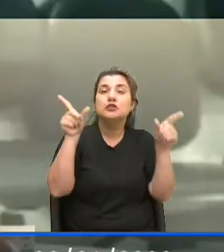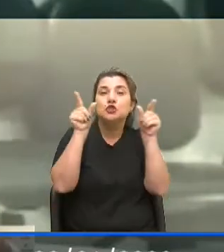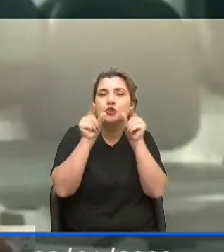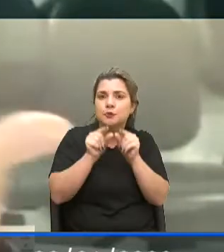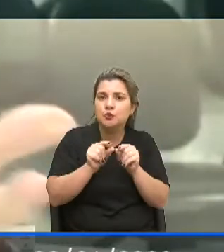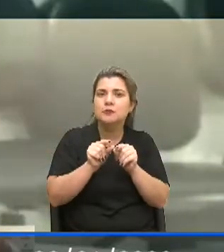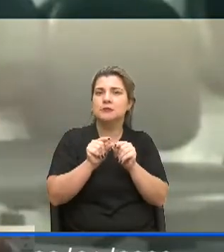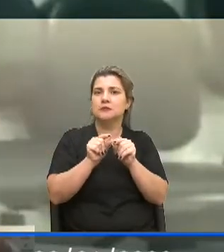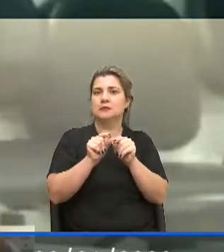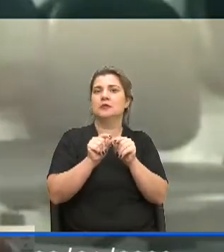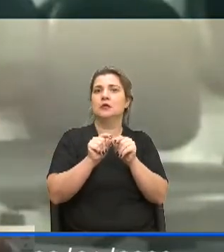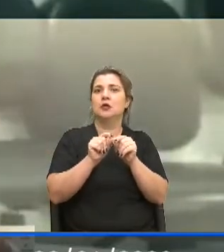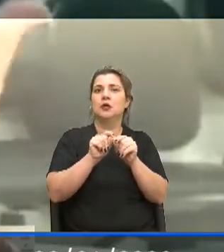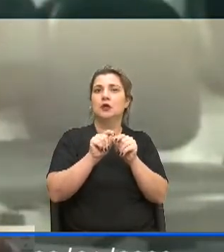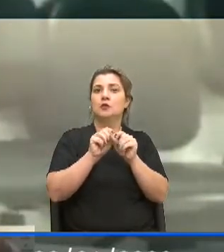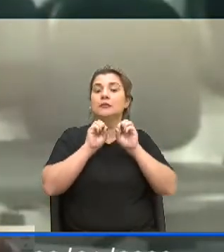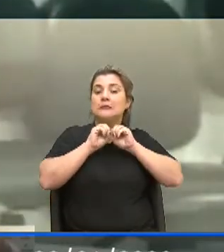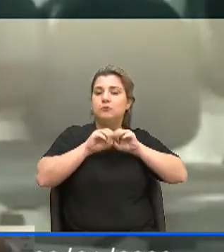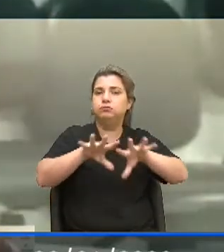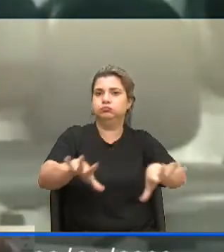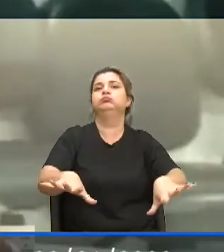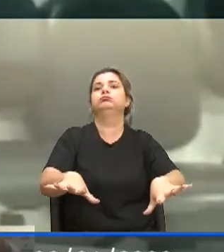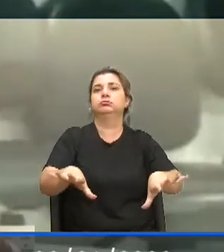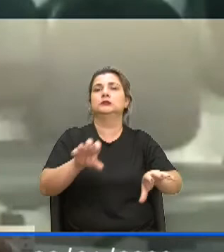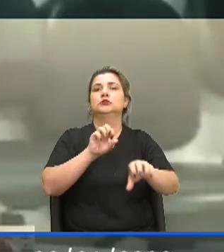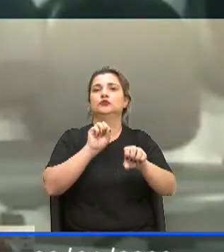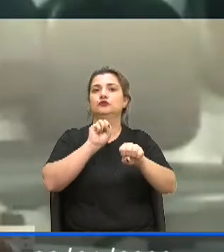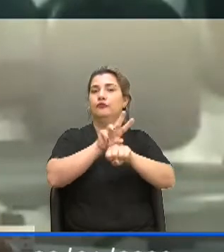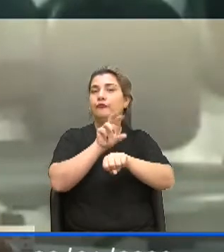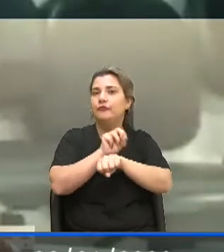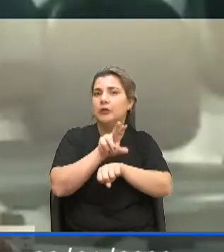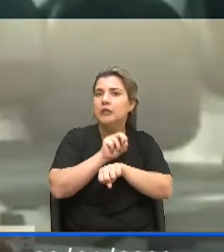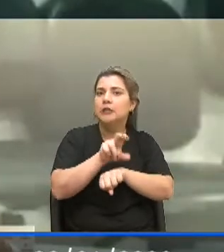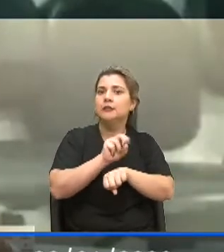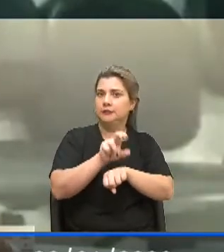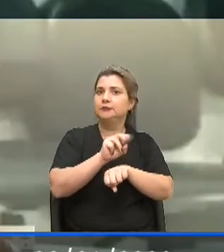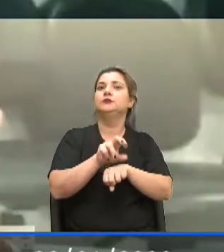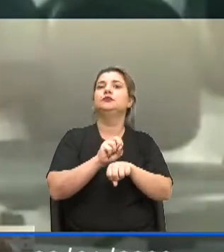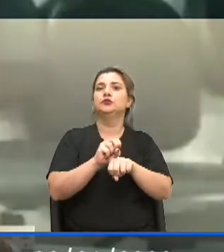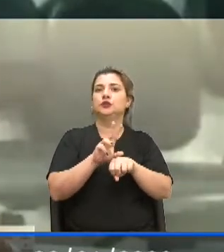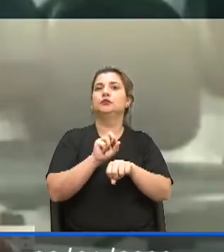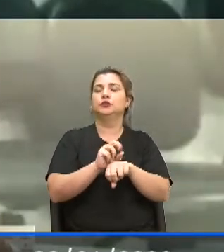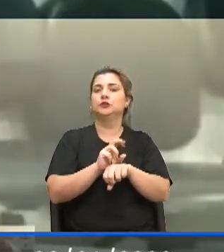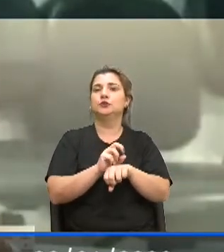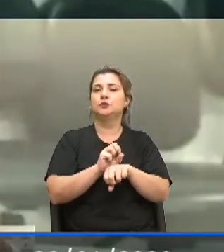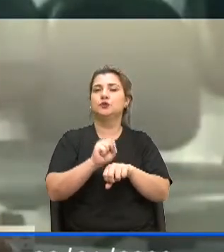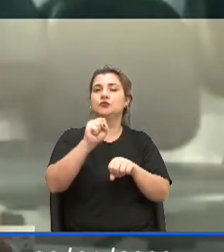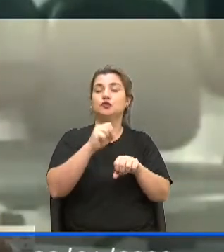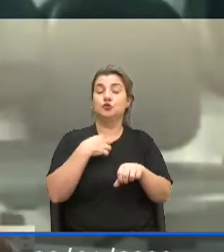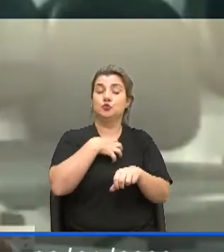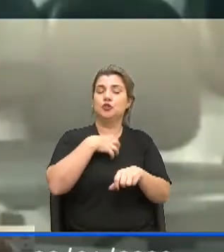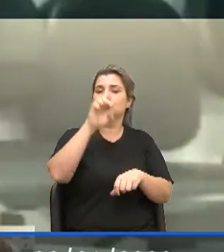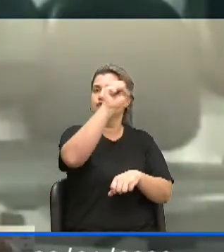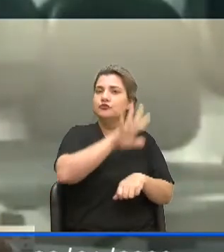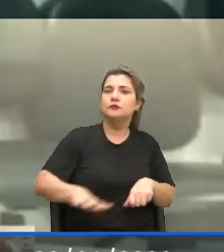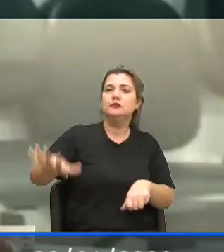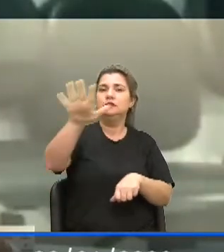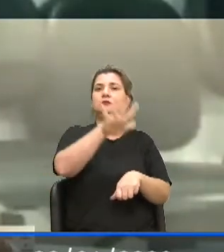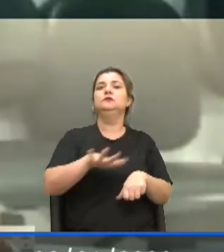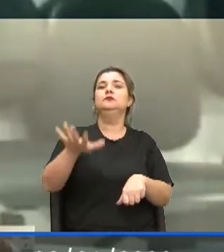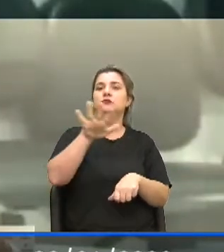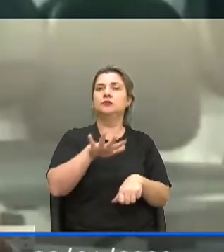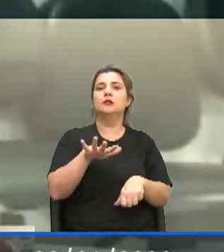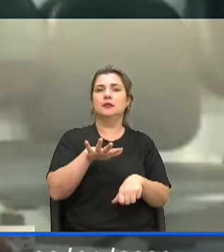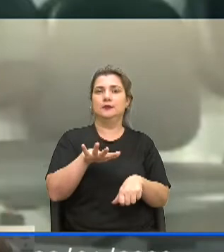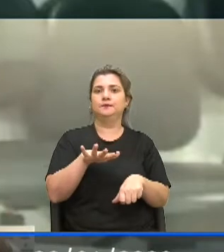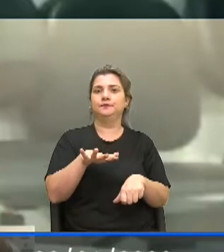vírus na população de forma geral, né? Então, infelizmente, a gente não dispõe desse quantitativo,